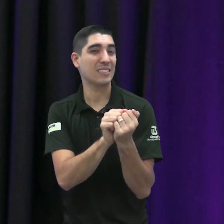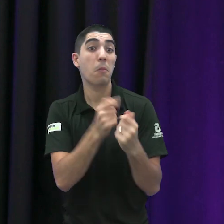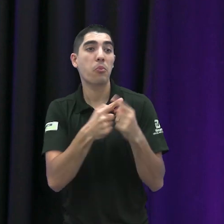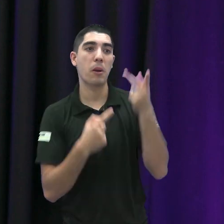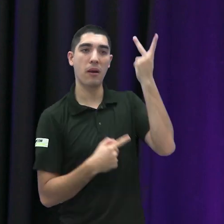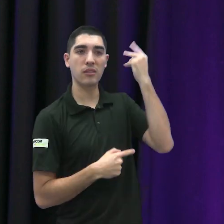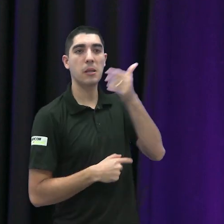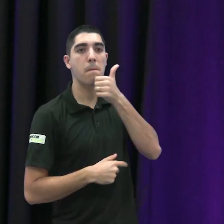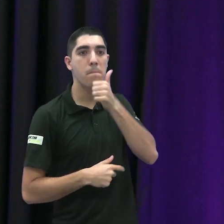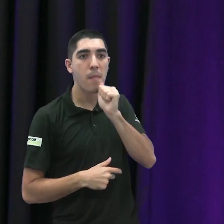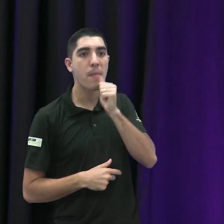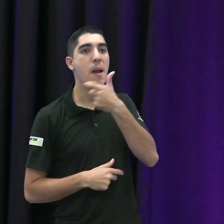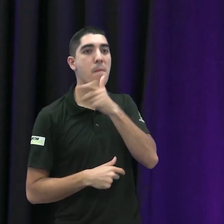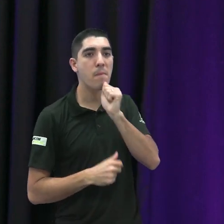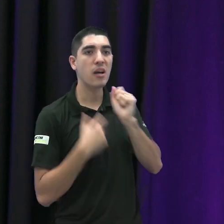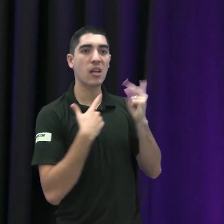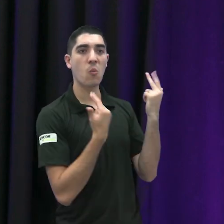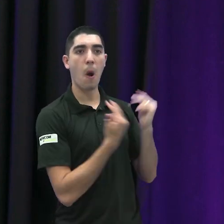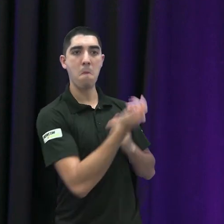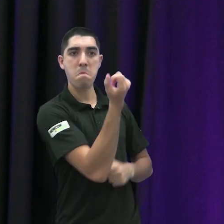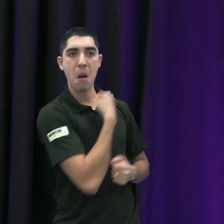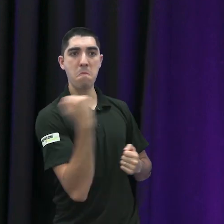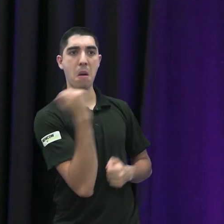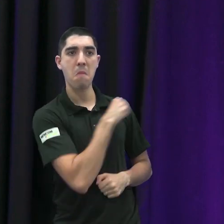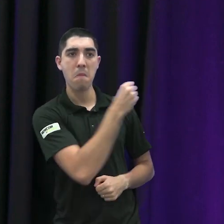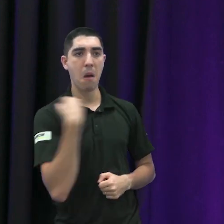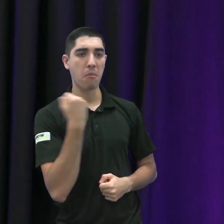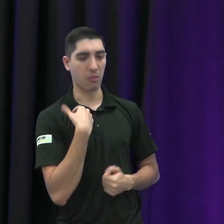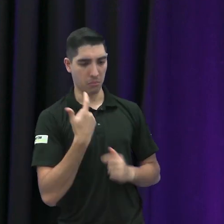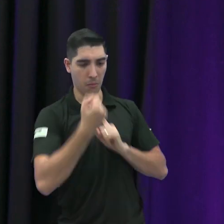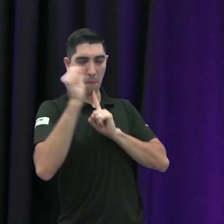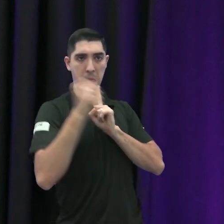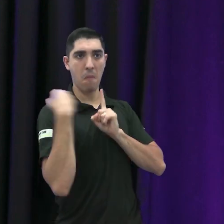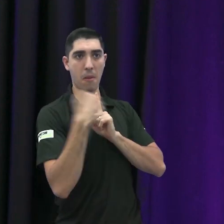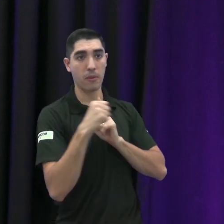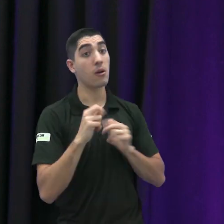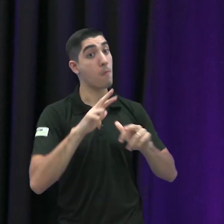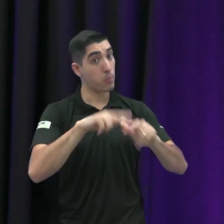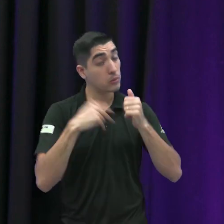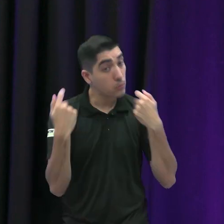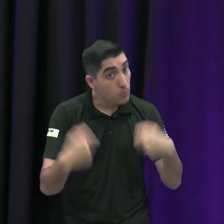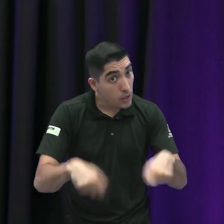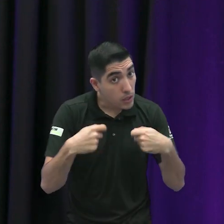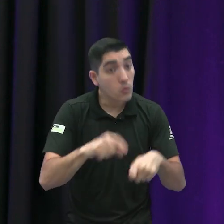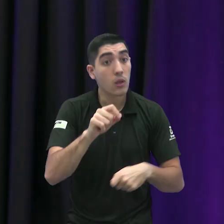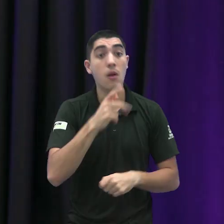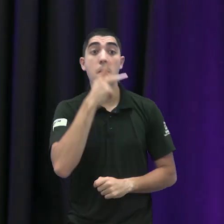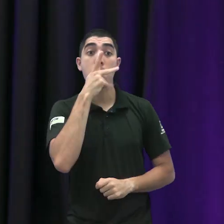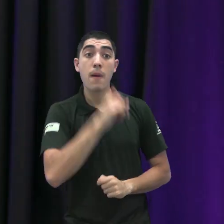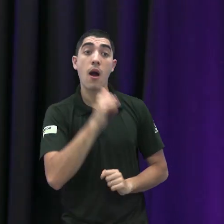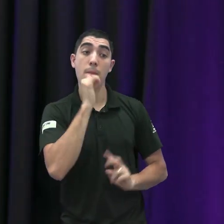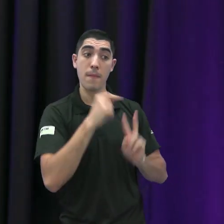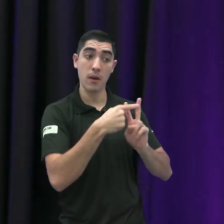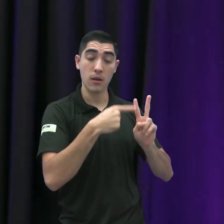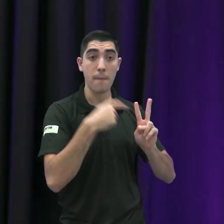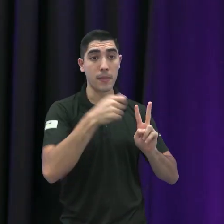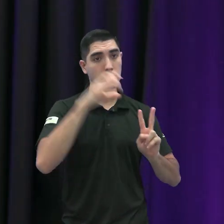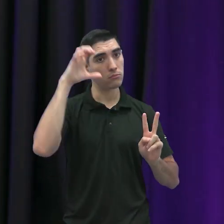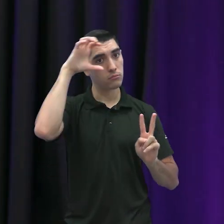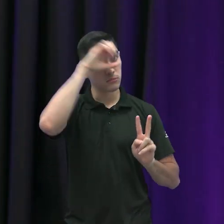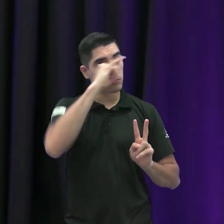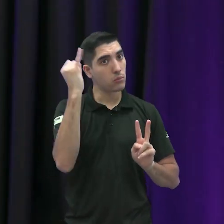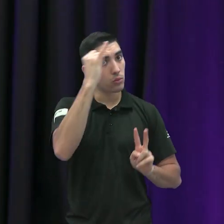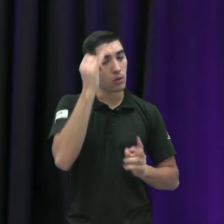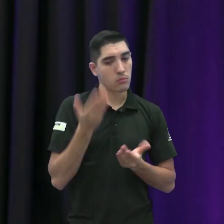isso, aproveitando essa oportunidade aqui, para a gente trabalhar aí essa nova geração que vem, né? Quanto mais os pais estudarem para